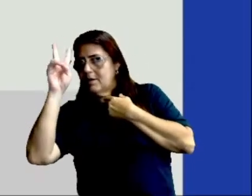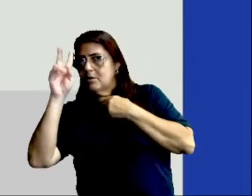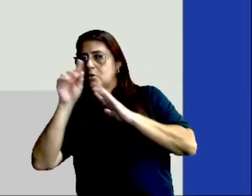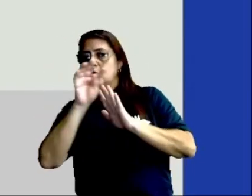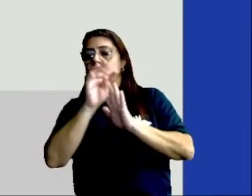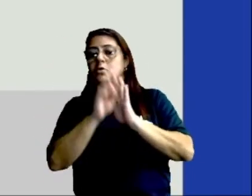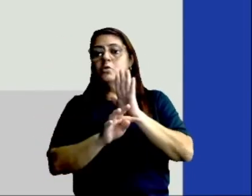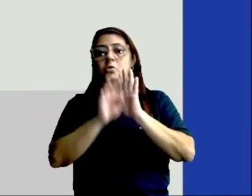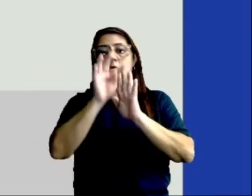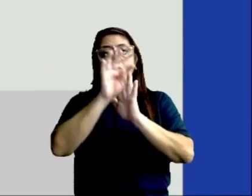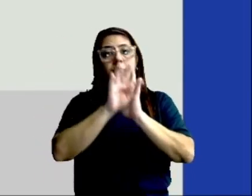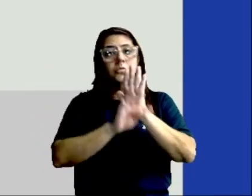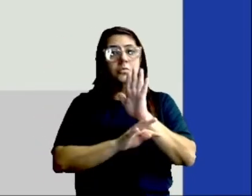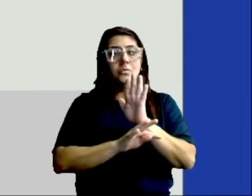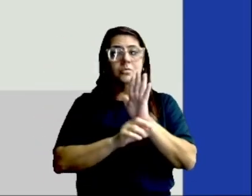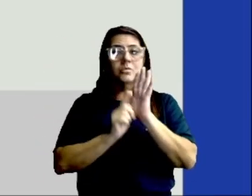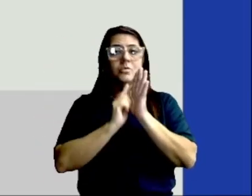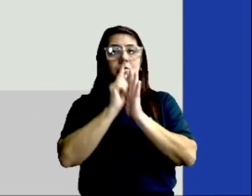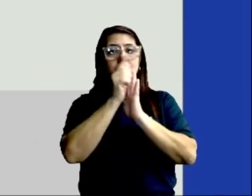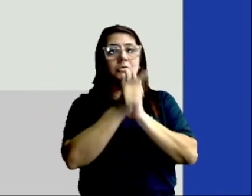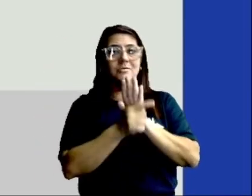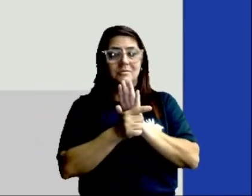gênero textual e